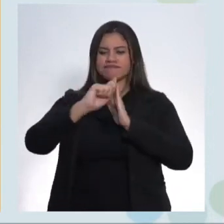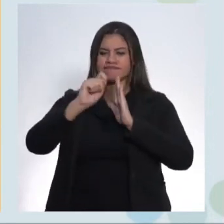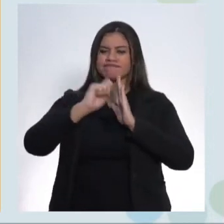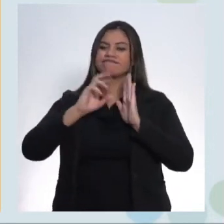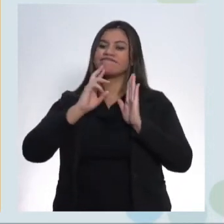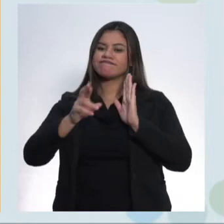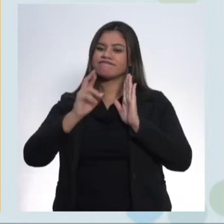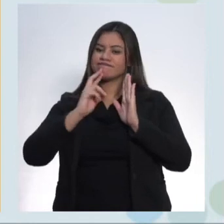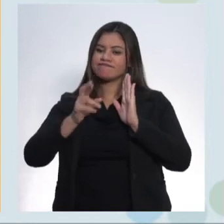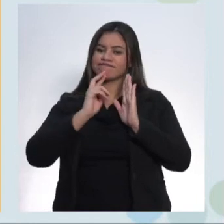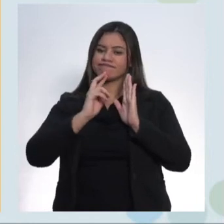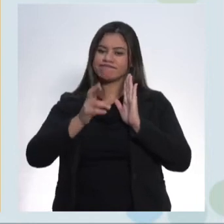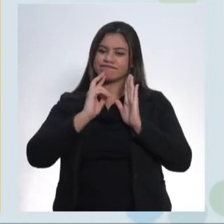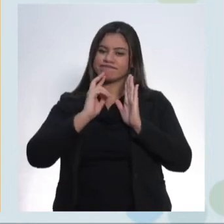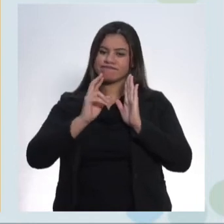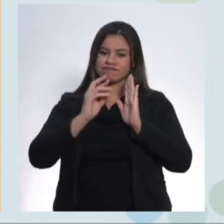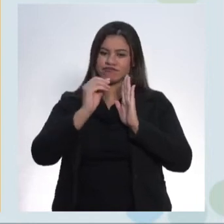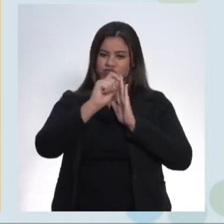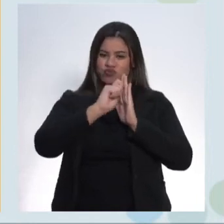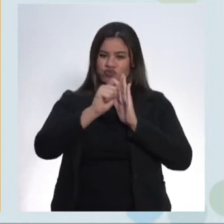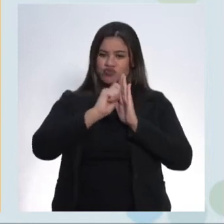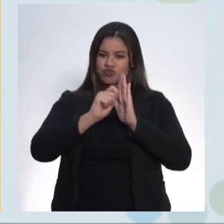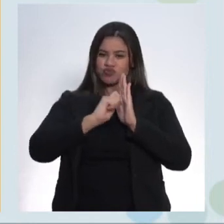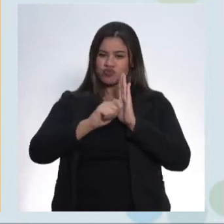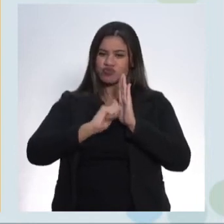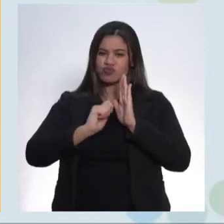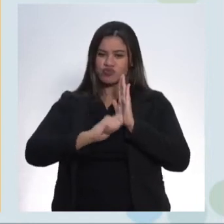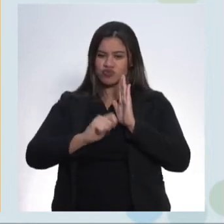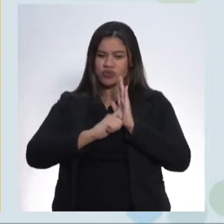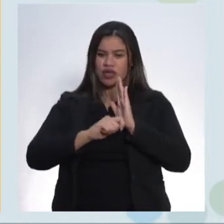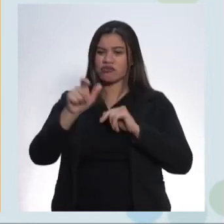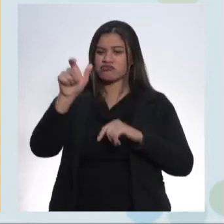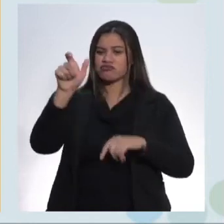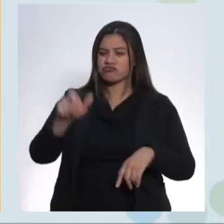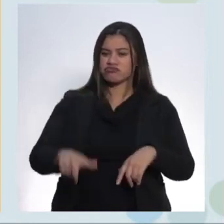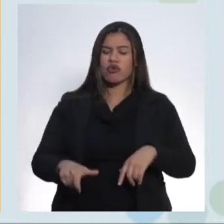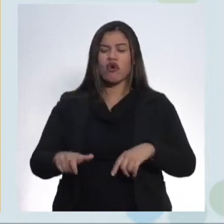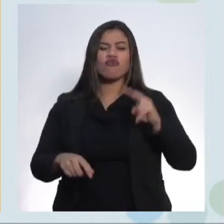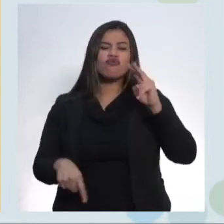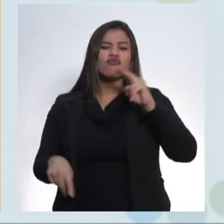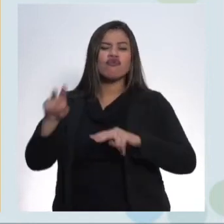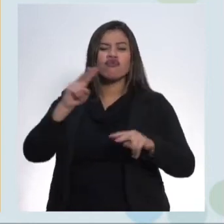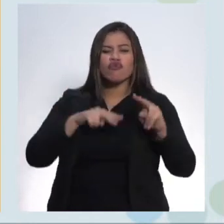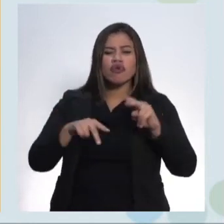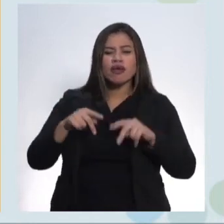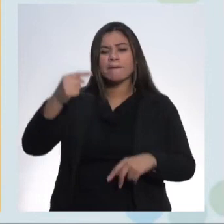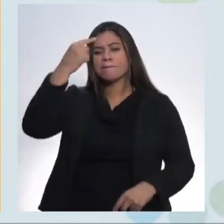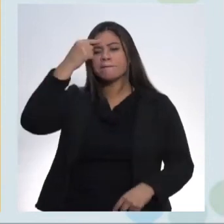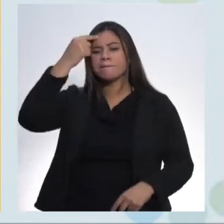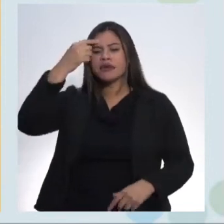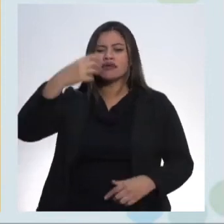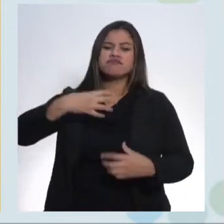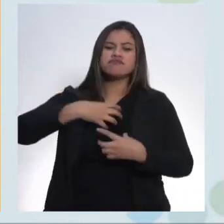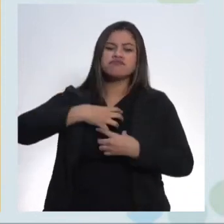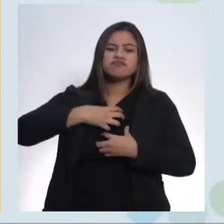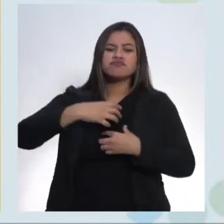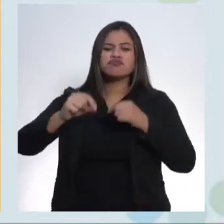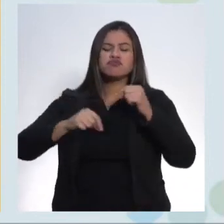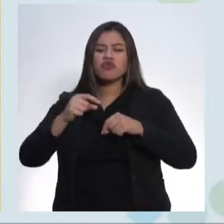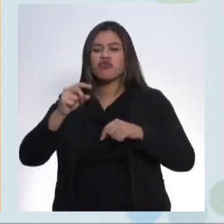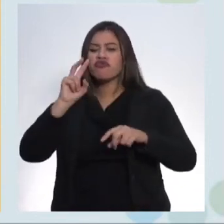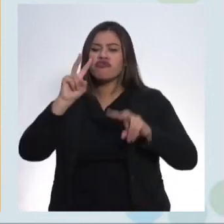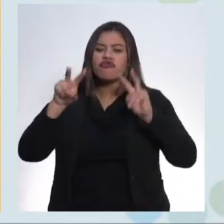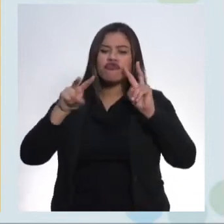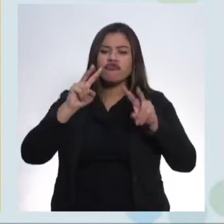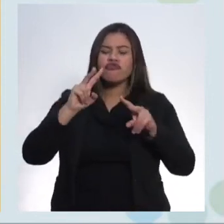já acabou de comentar. Então, o que esse personagem vê, o que pensa ou sente, o que escuta, o que